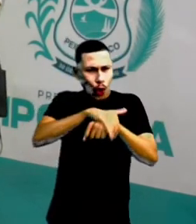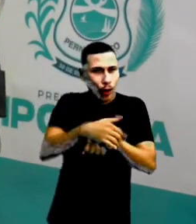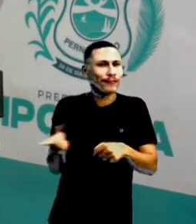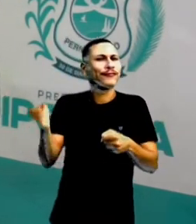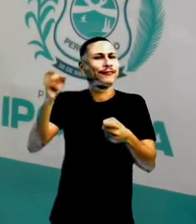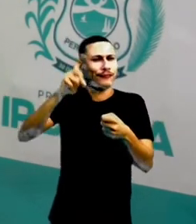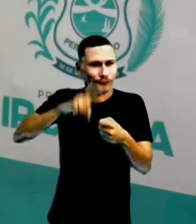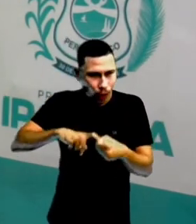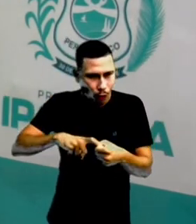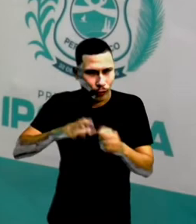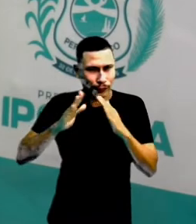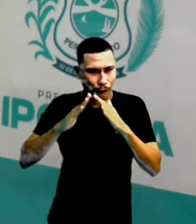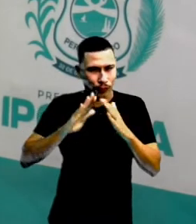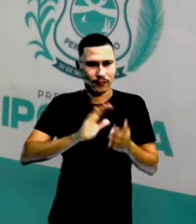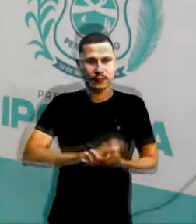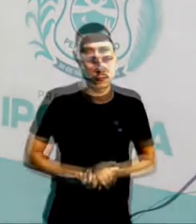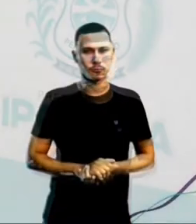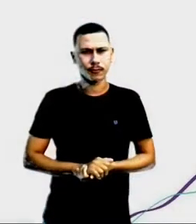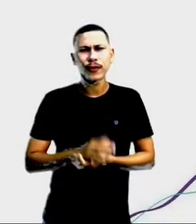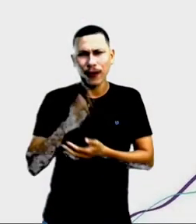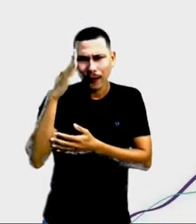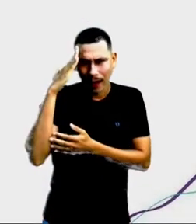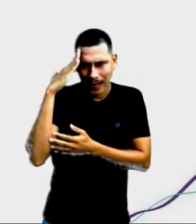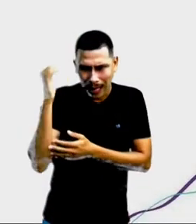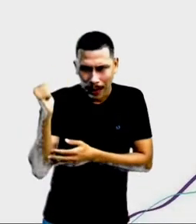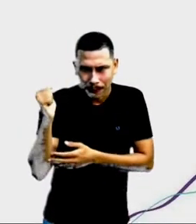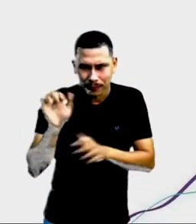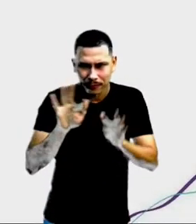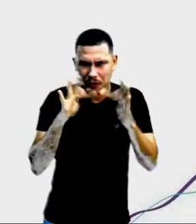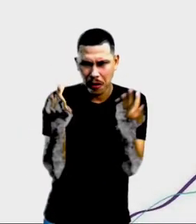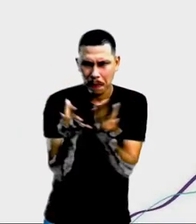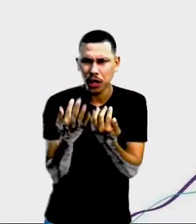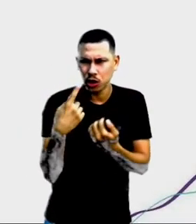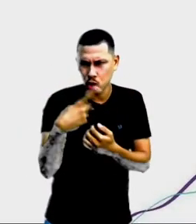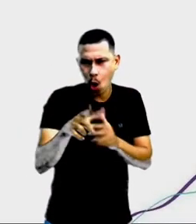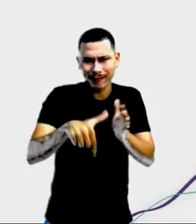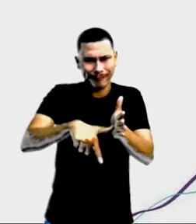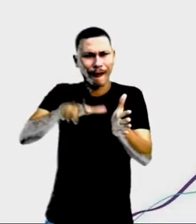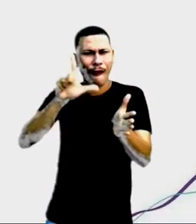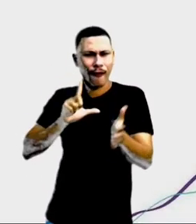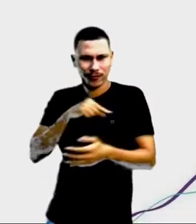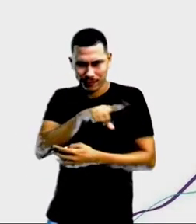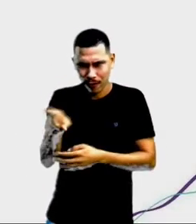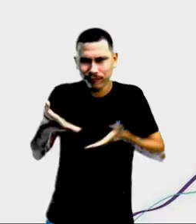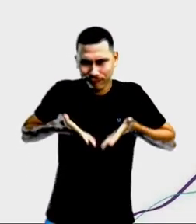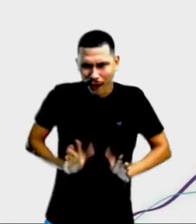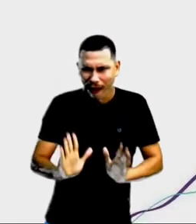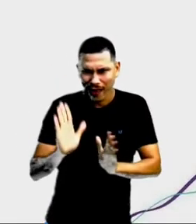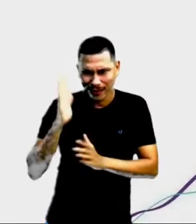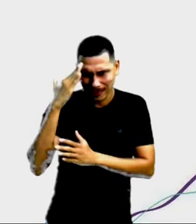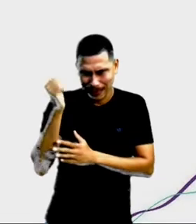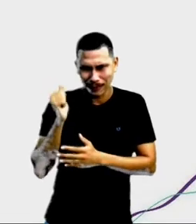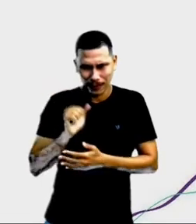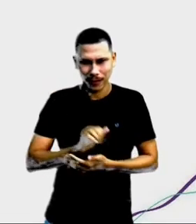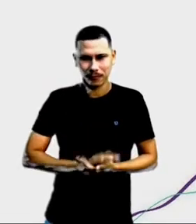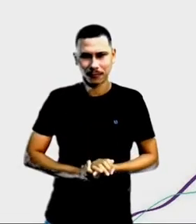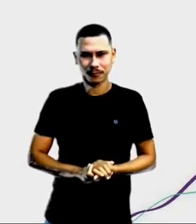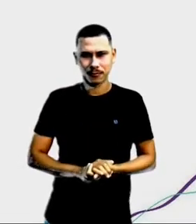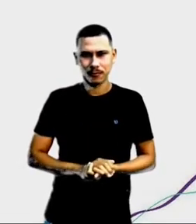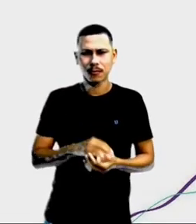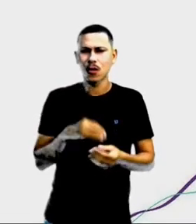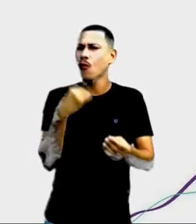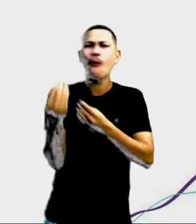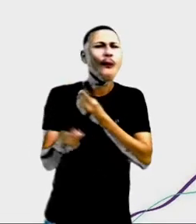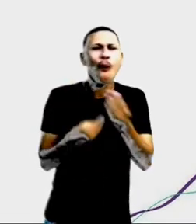Você sabia que sua família já existia antes de você nascer? Como é a